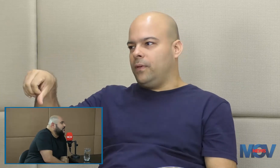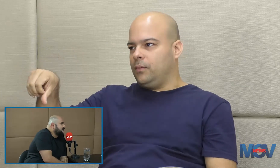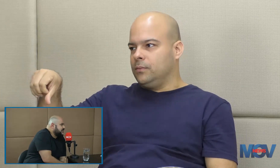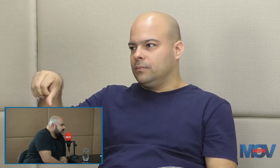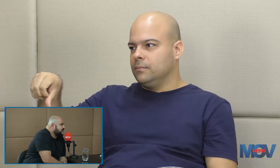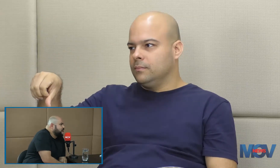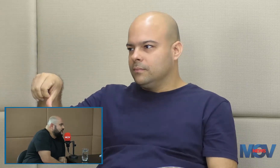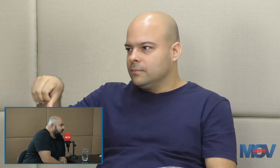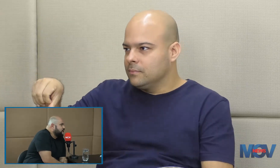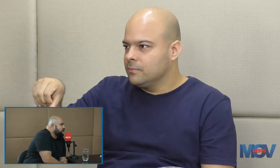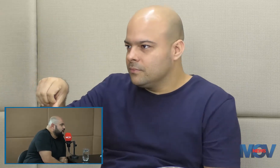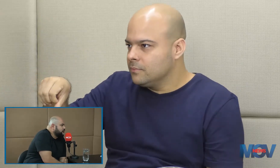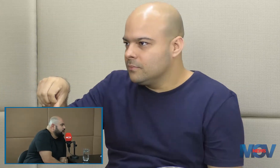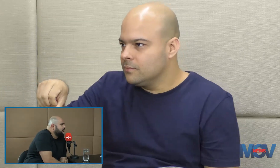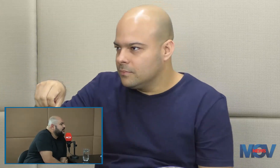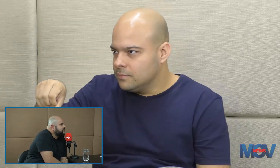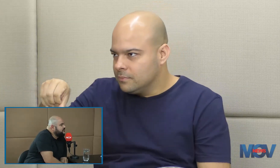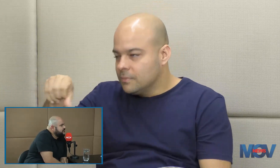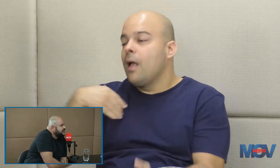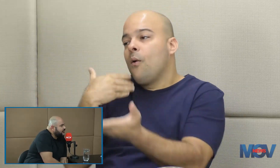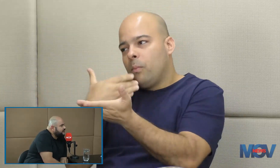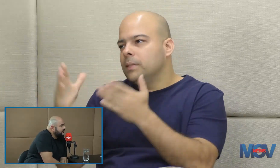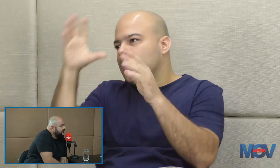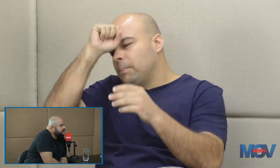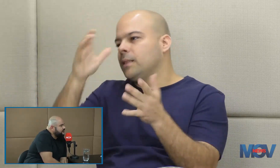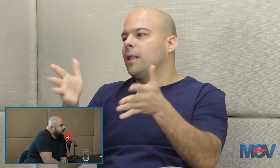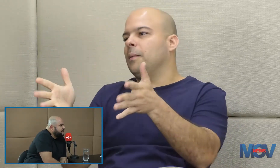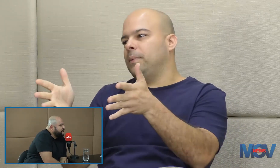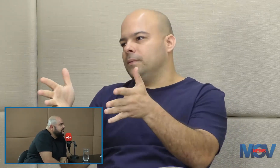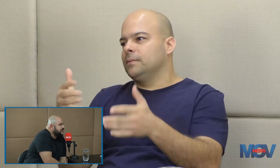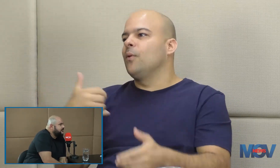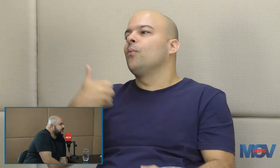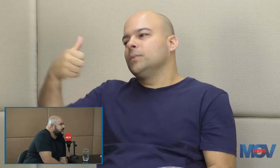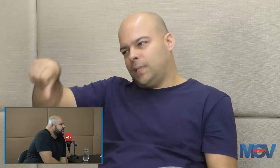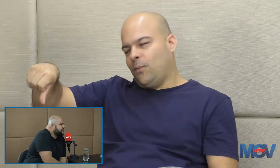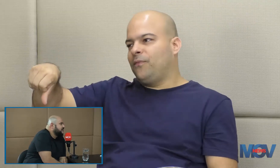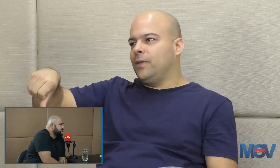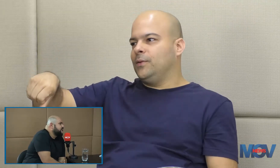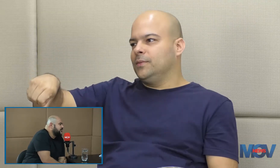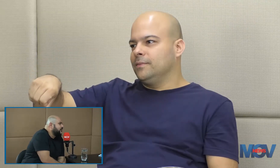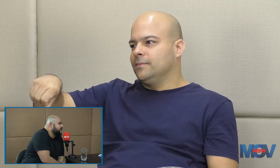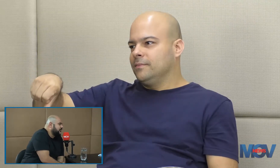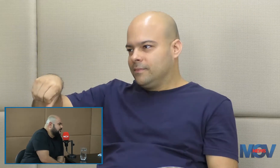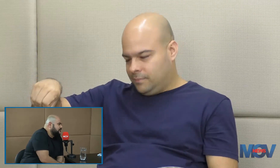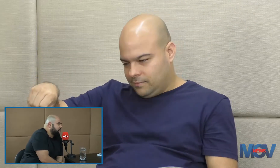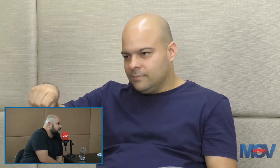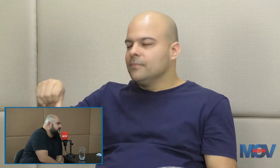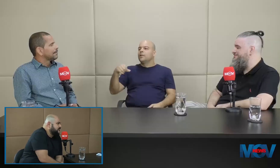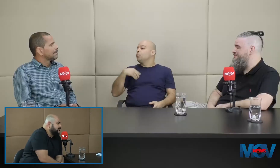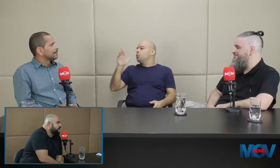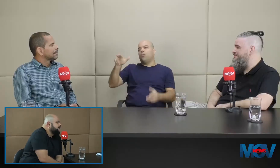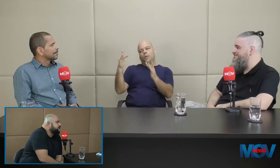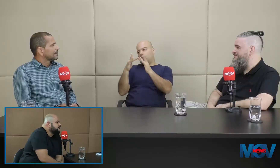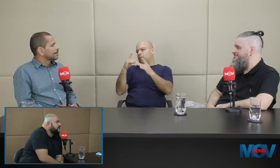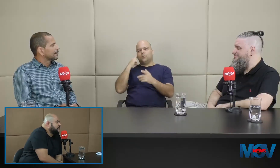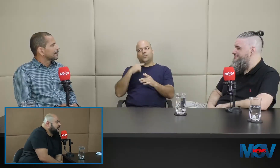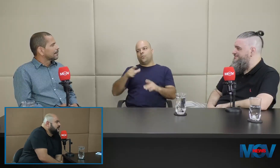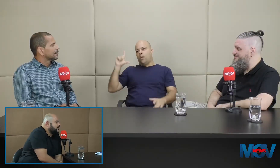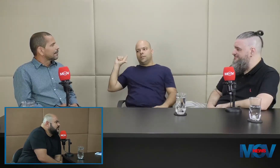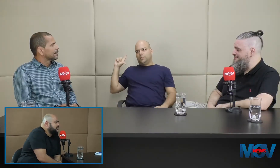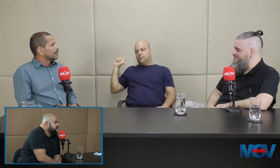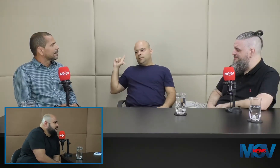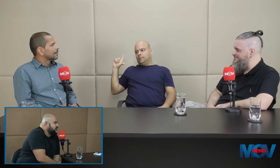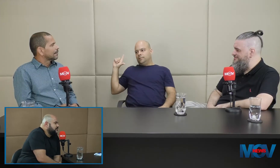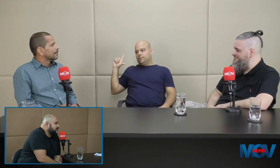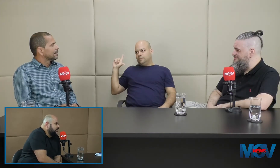Então eu comecei a ter contato com os surdos a partir dos 19 anos. Eu comecei a aprender Libras com 19 anos, né?